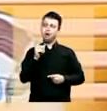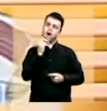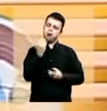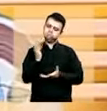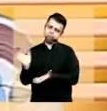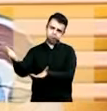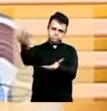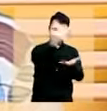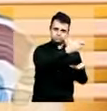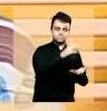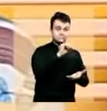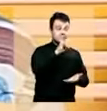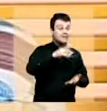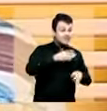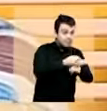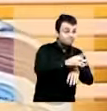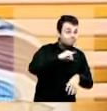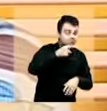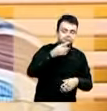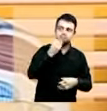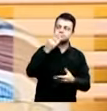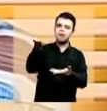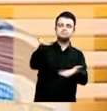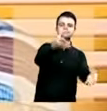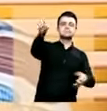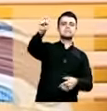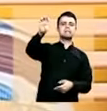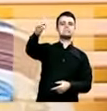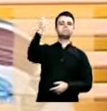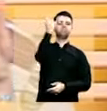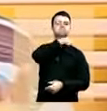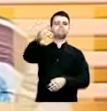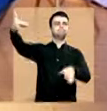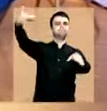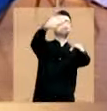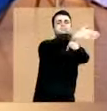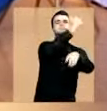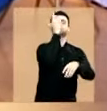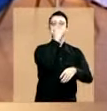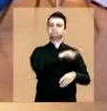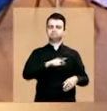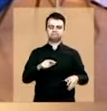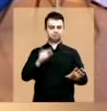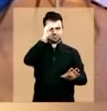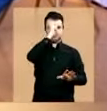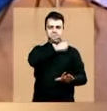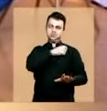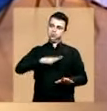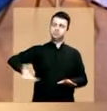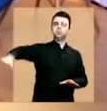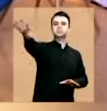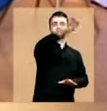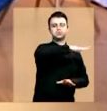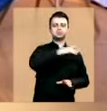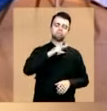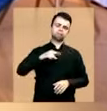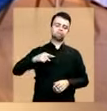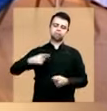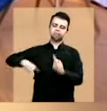não entramos, o Mesa Brasil entra. Então está bem coberto. Está bem coberto. Por